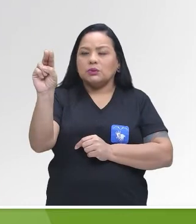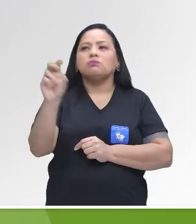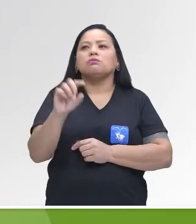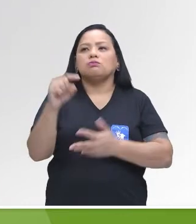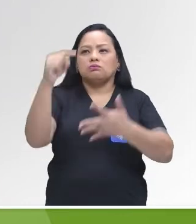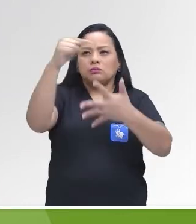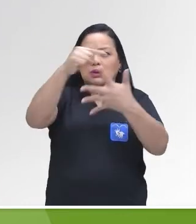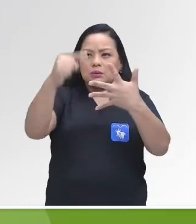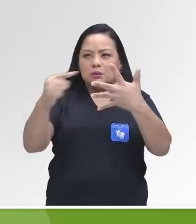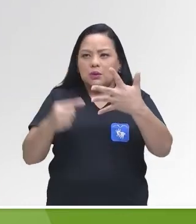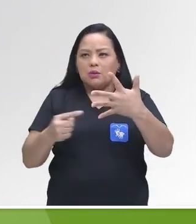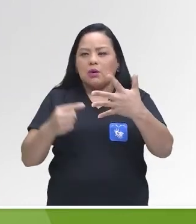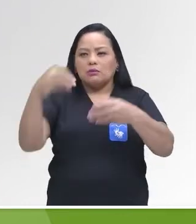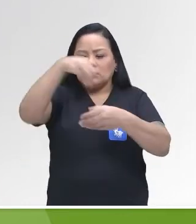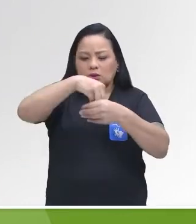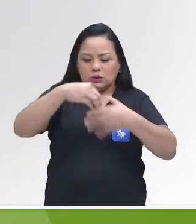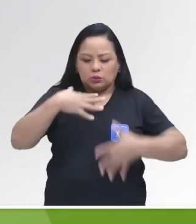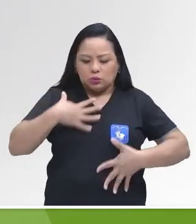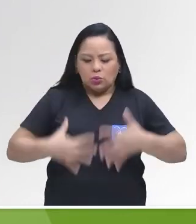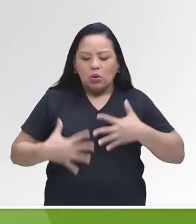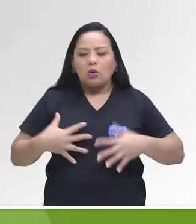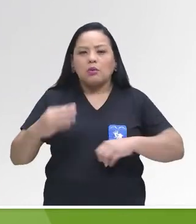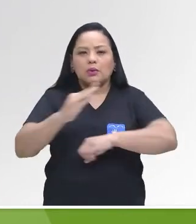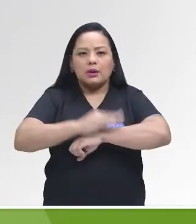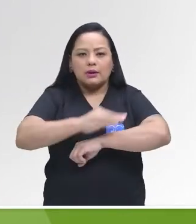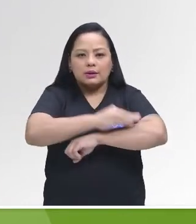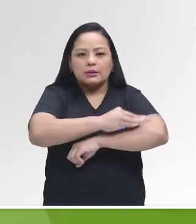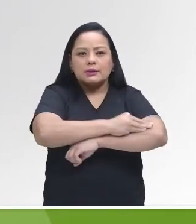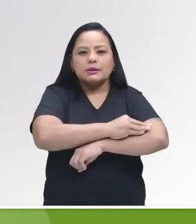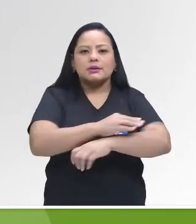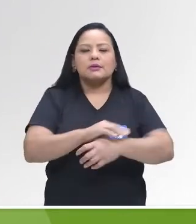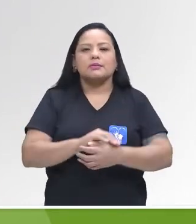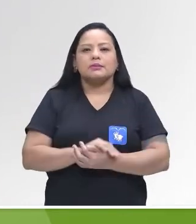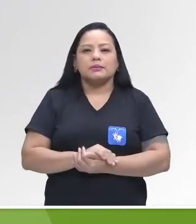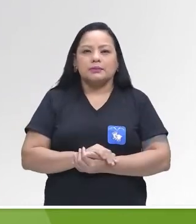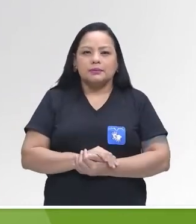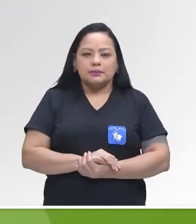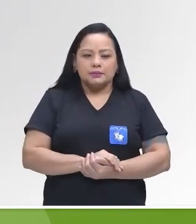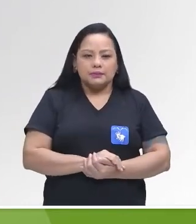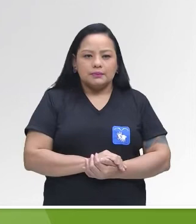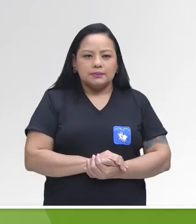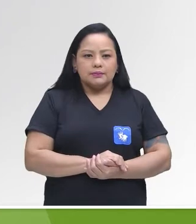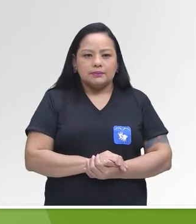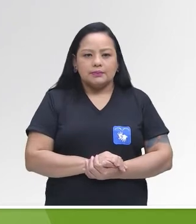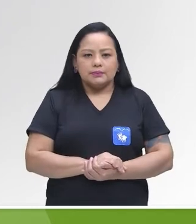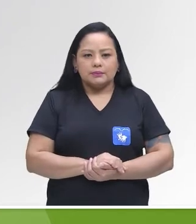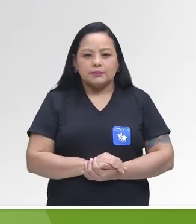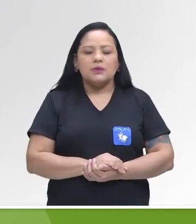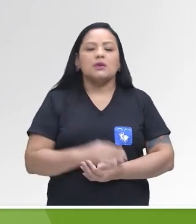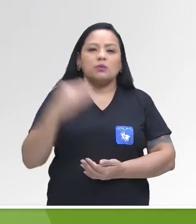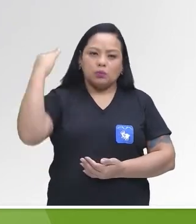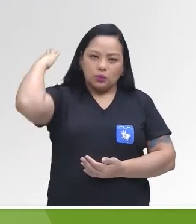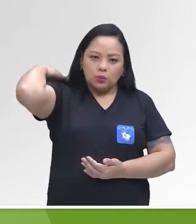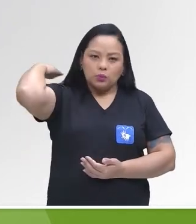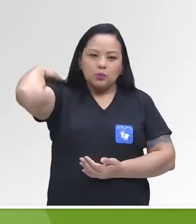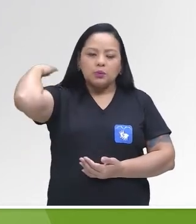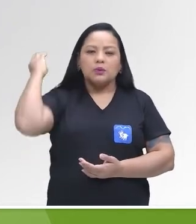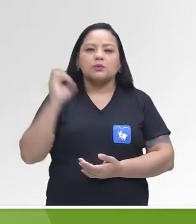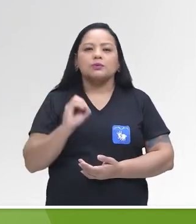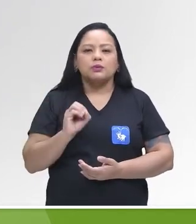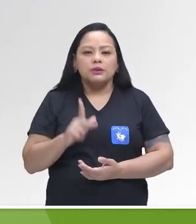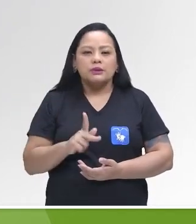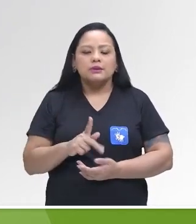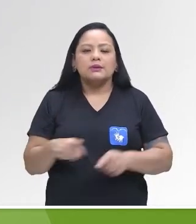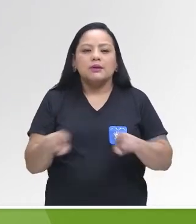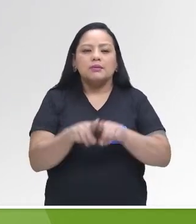certo? Aqui temos a artéria pulmonar, temos a aorta, a veia pulmonar, ok?